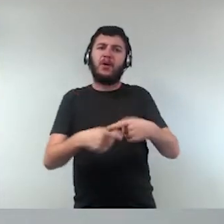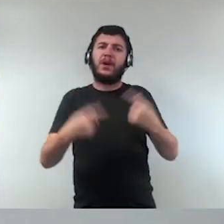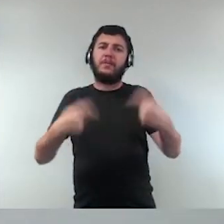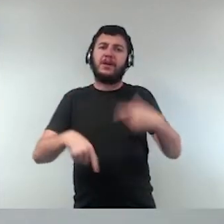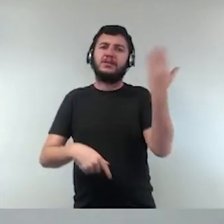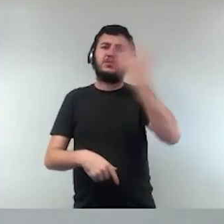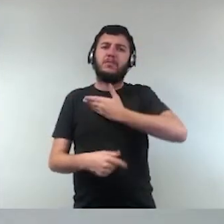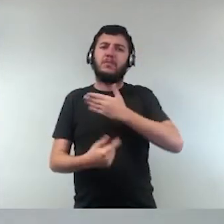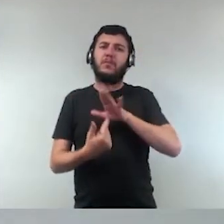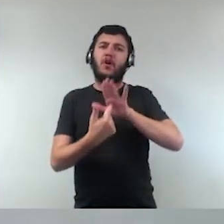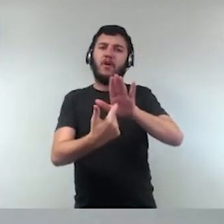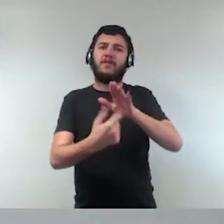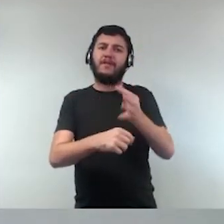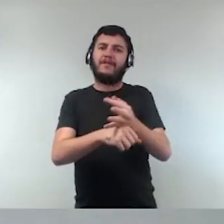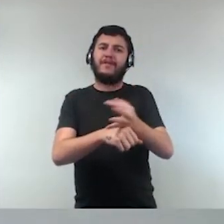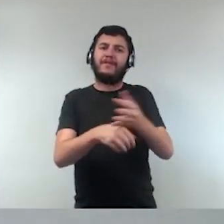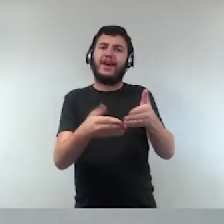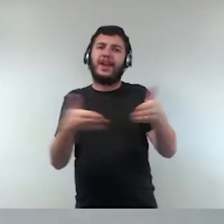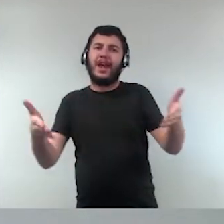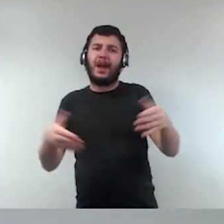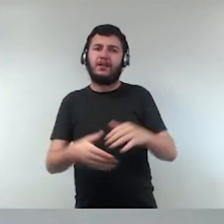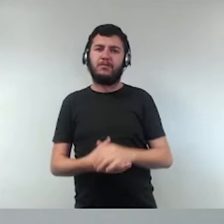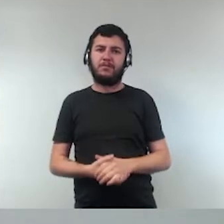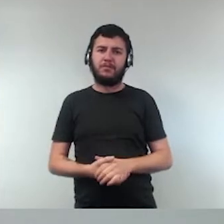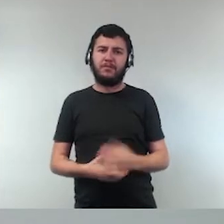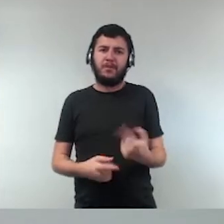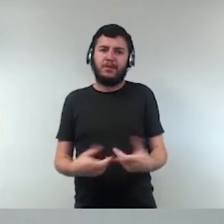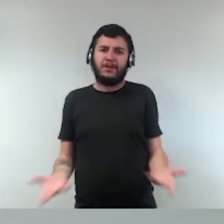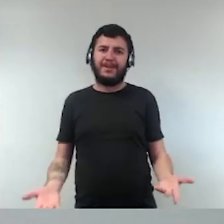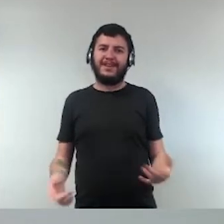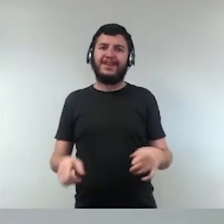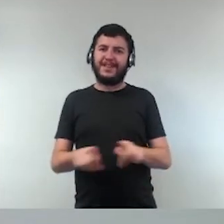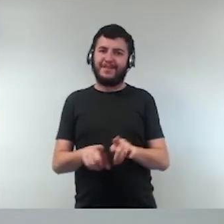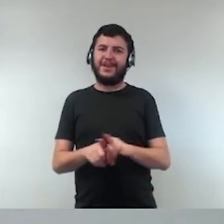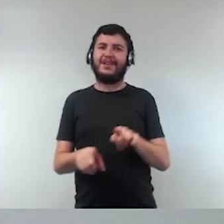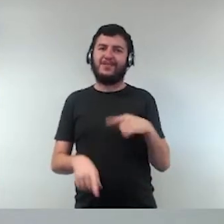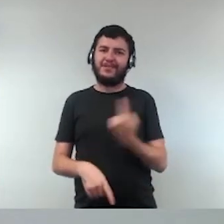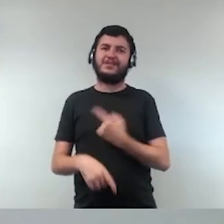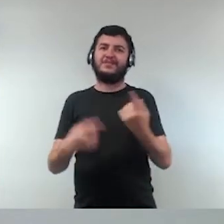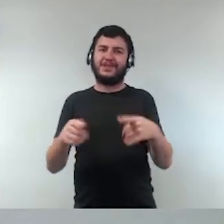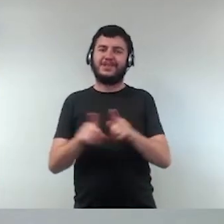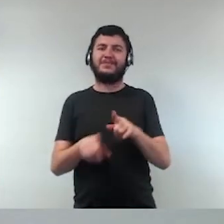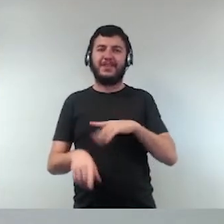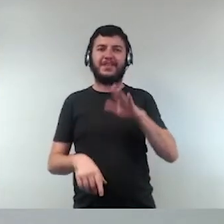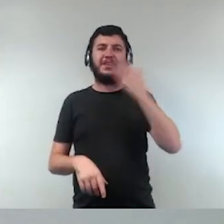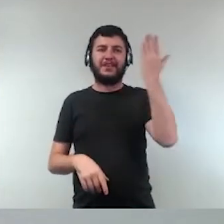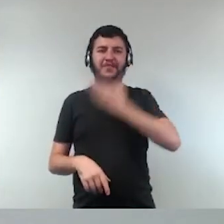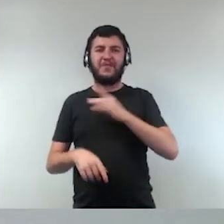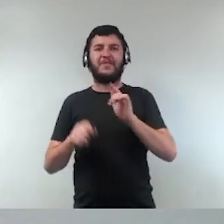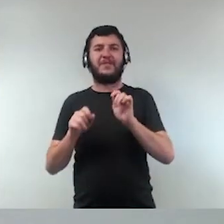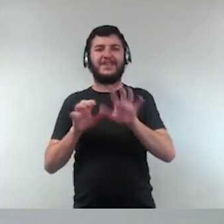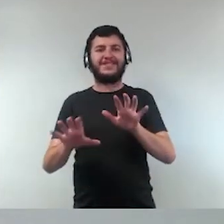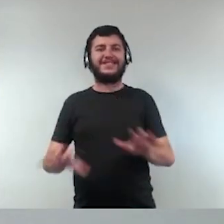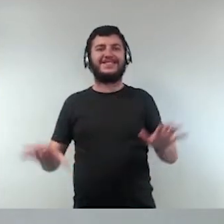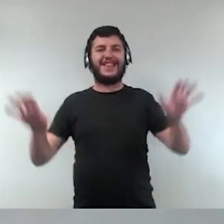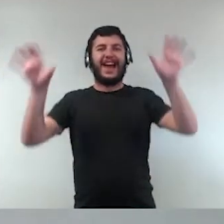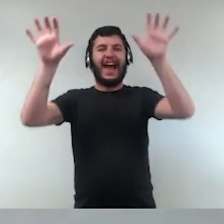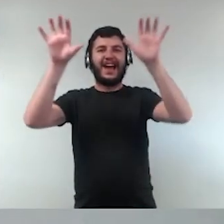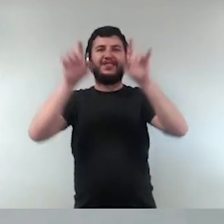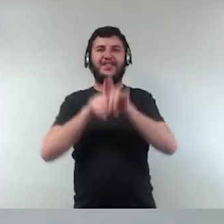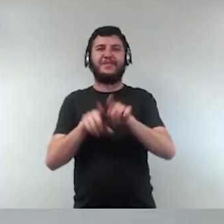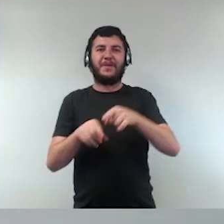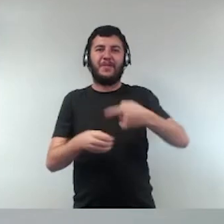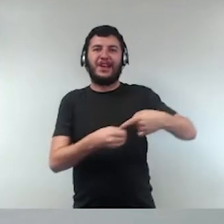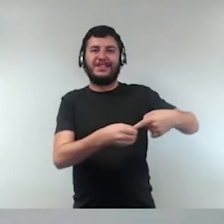dessas suspensões, especialmente nos estados e nos municípios em que houve medidas